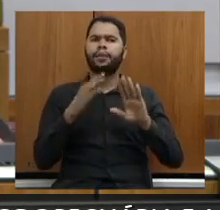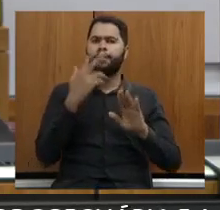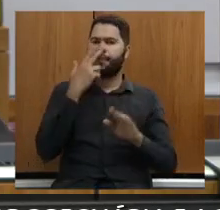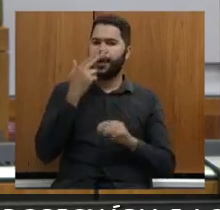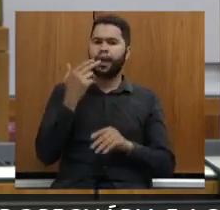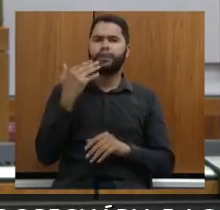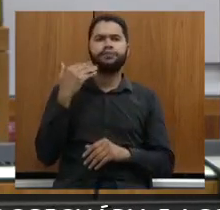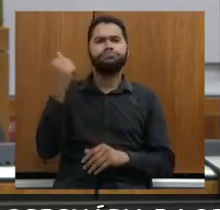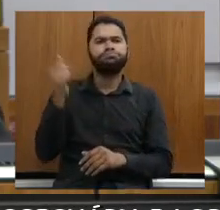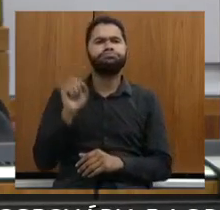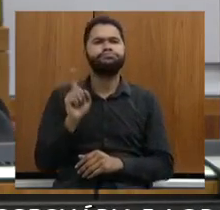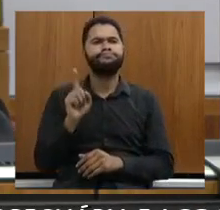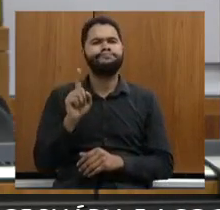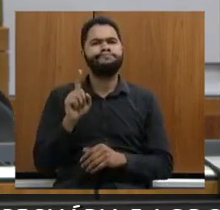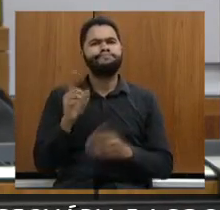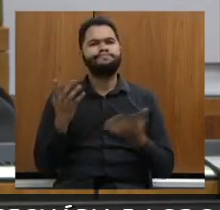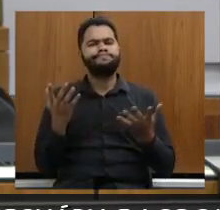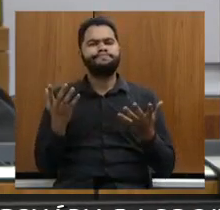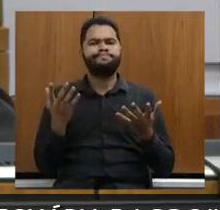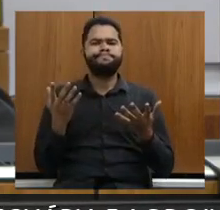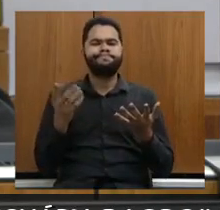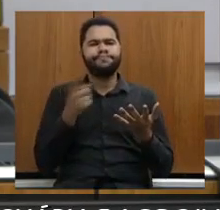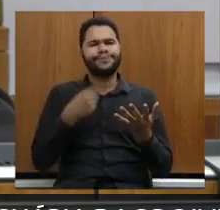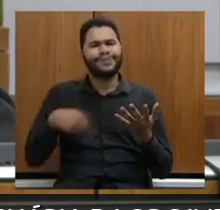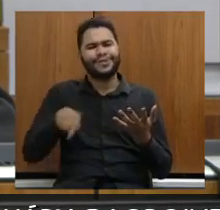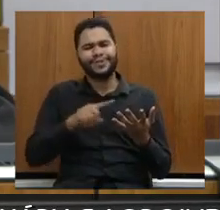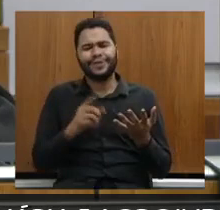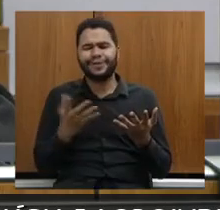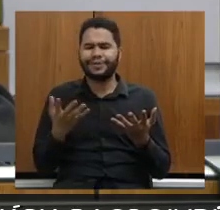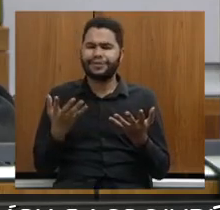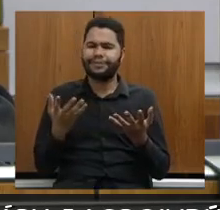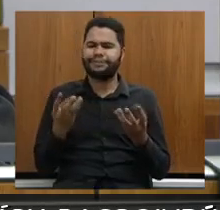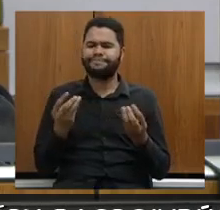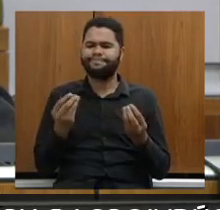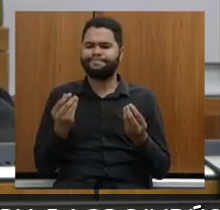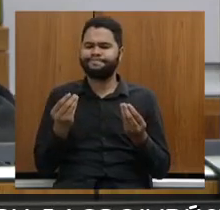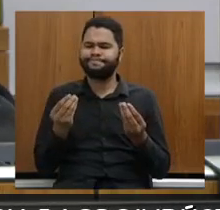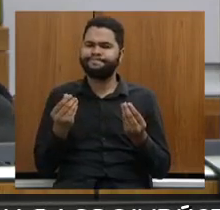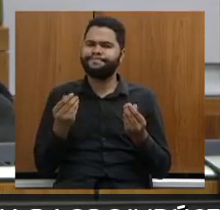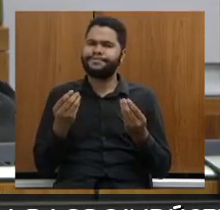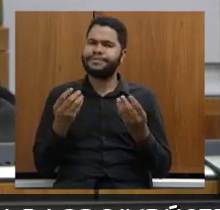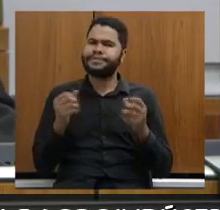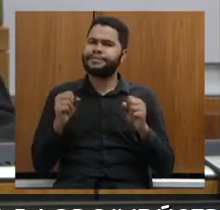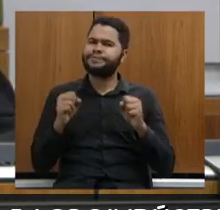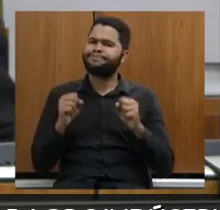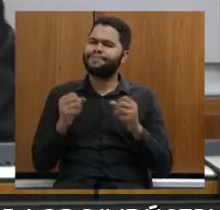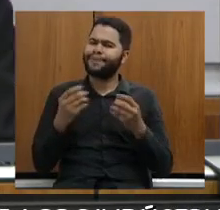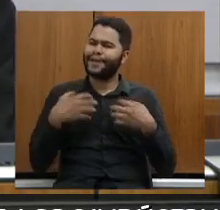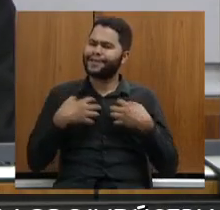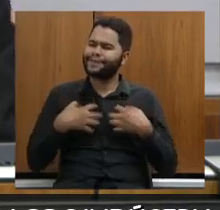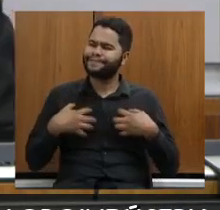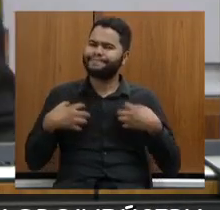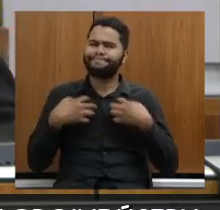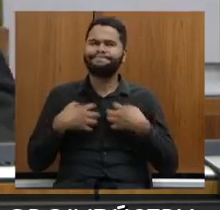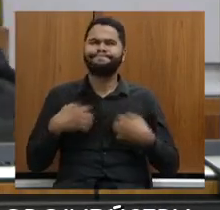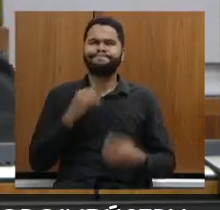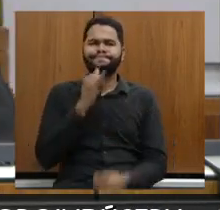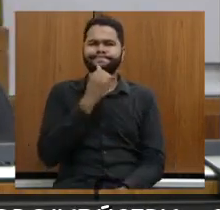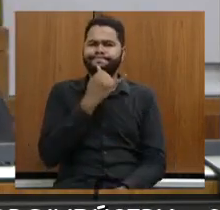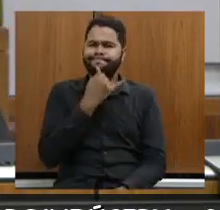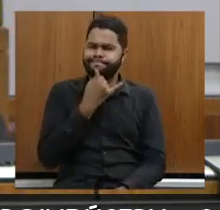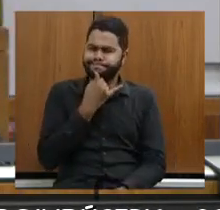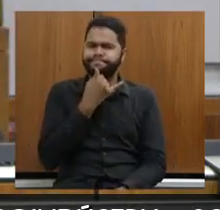né Eu não só ações que já deixa a gente fica é a gente fica inconformado e vai ficar triste